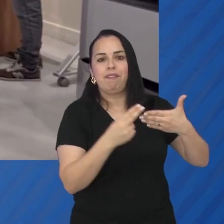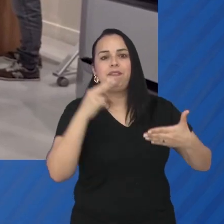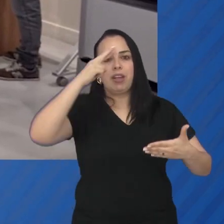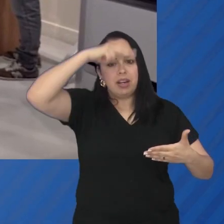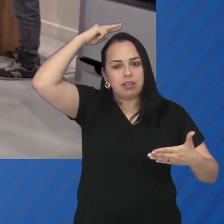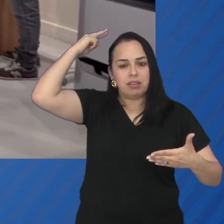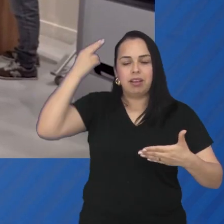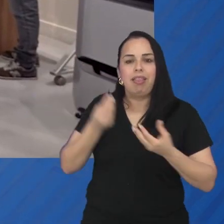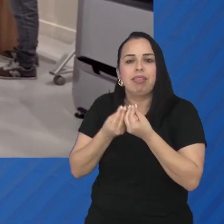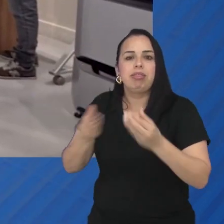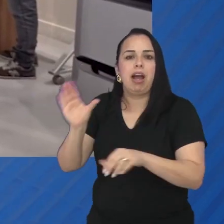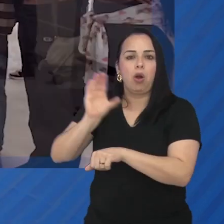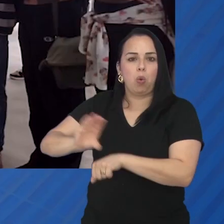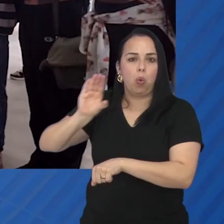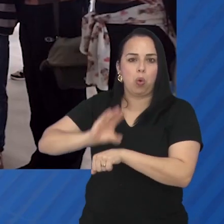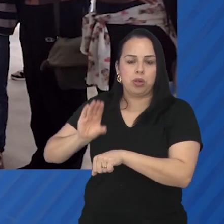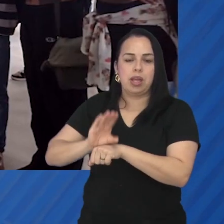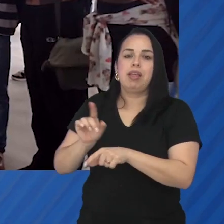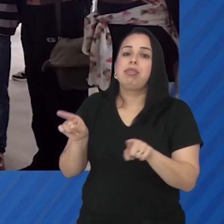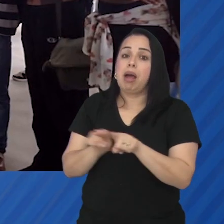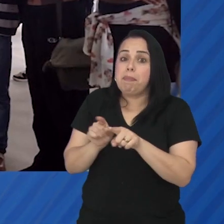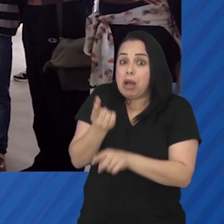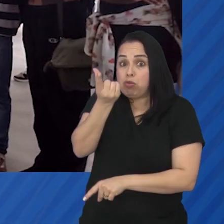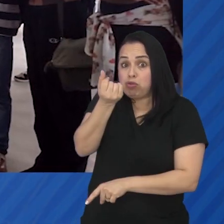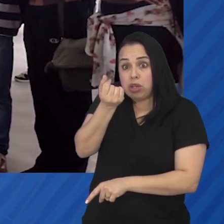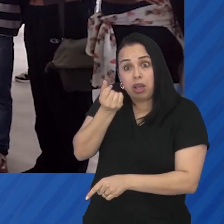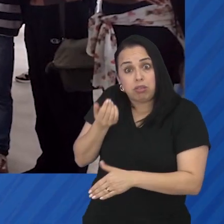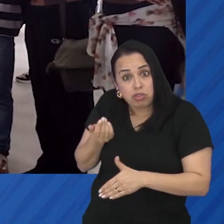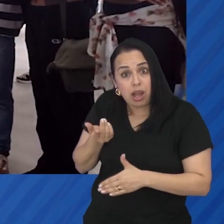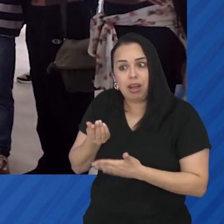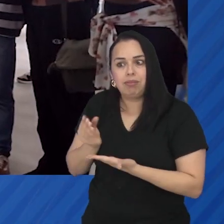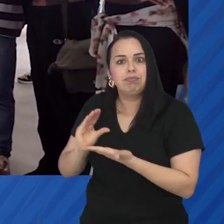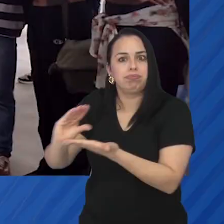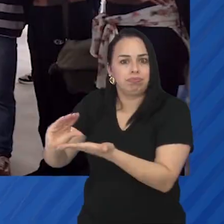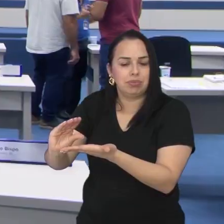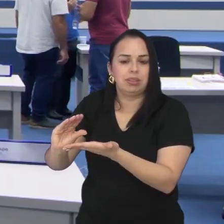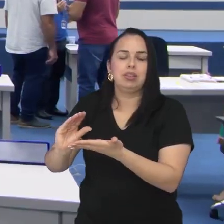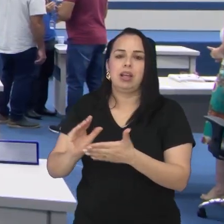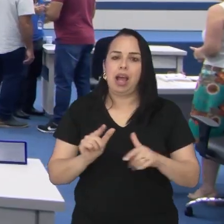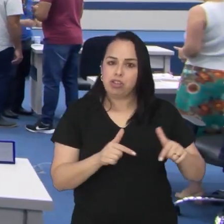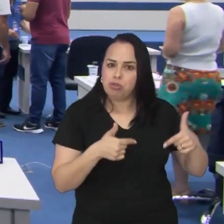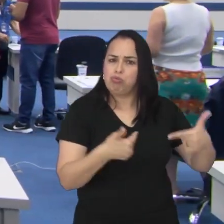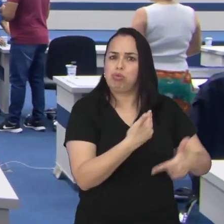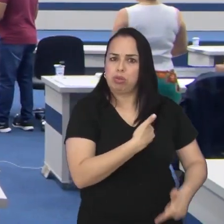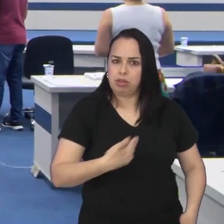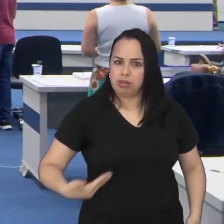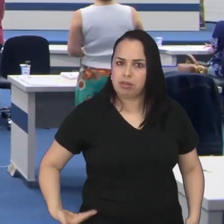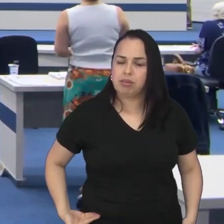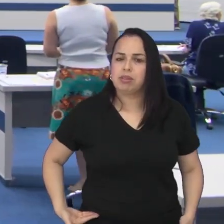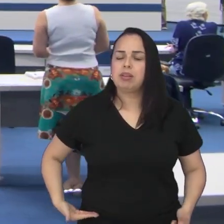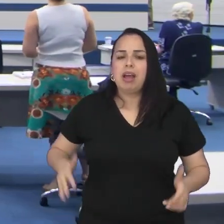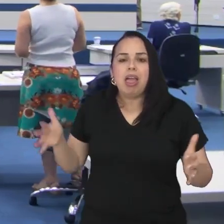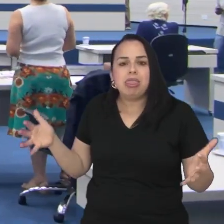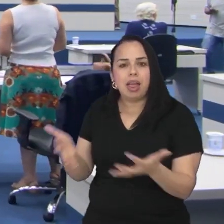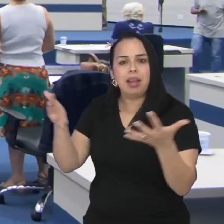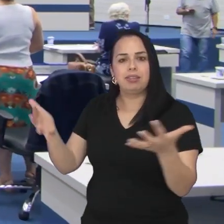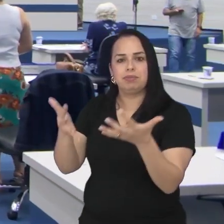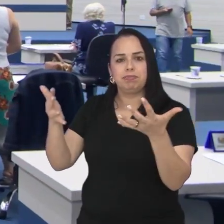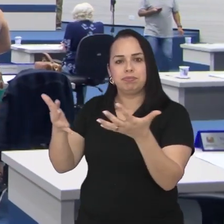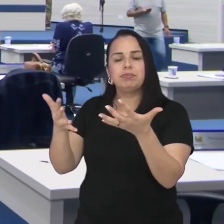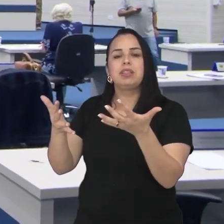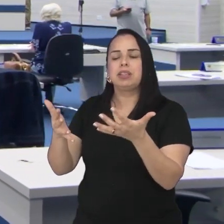da Padaria, oferece cursos e uma contrapartida financeira aos inscritos. Para o vereador, políticas como essa servem